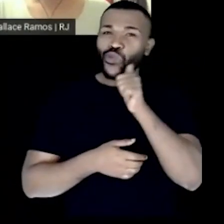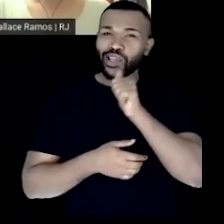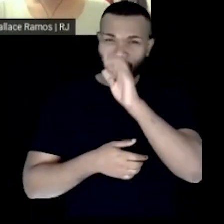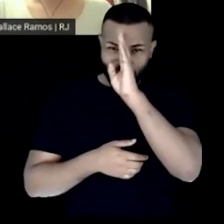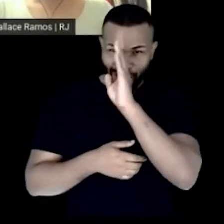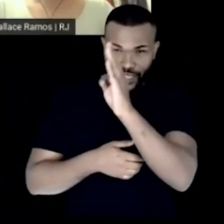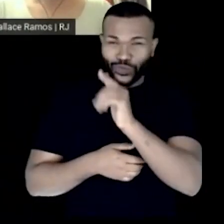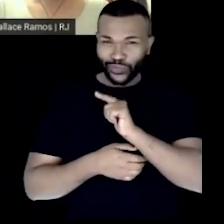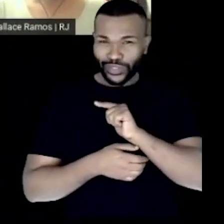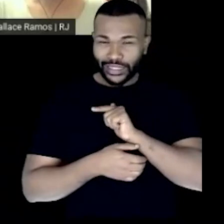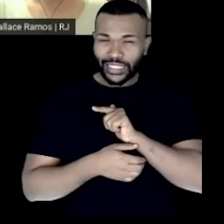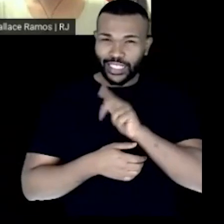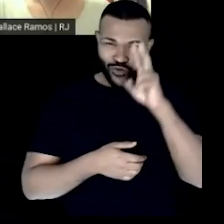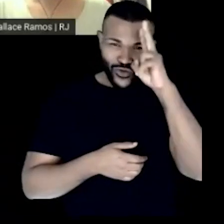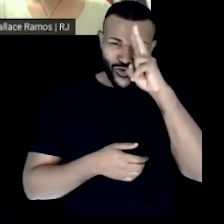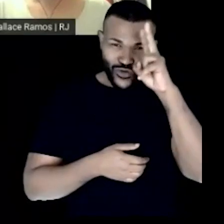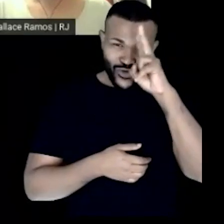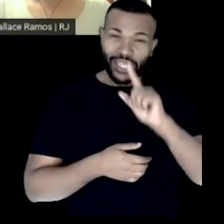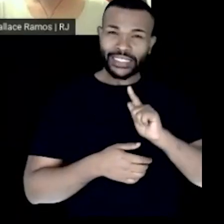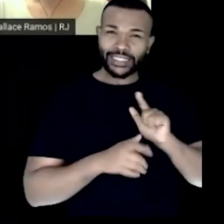uma mulher hétero, uma